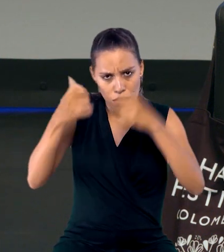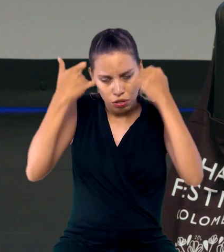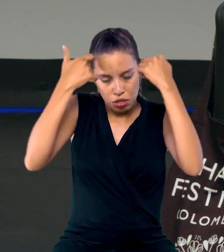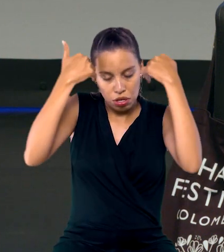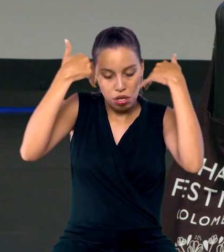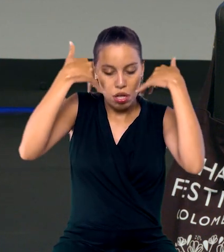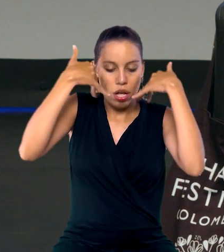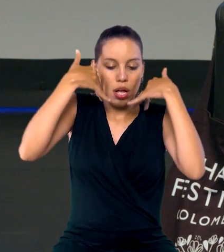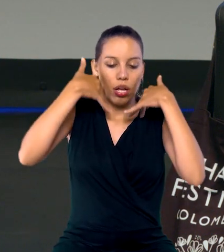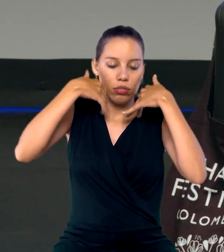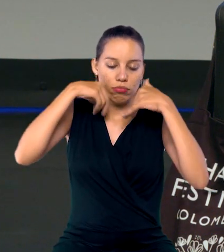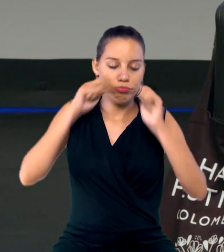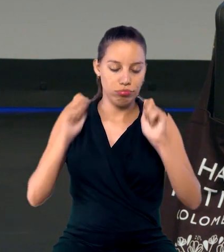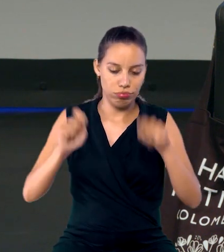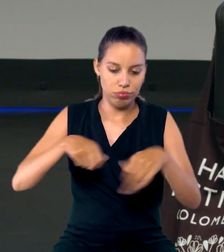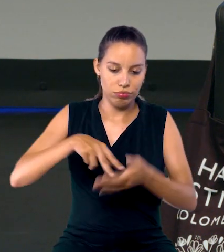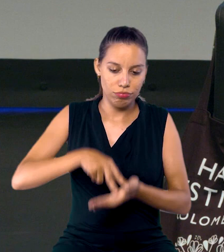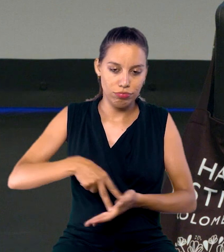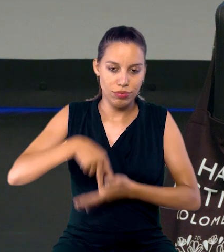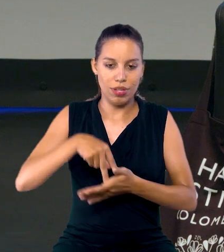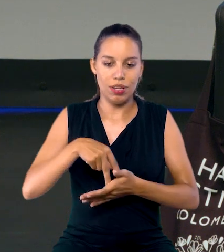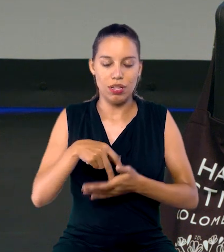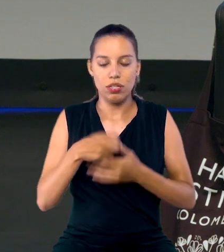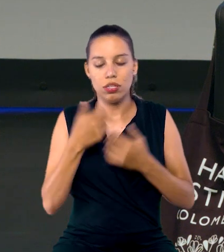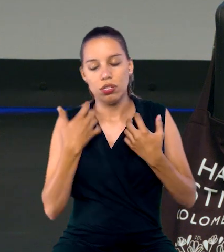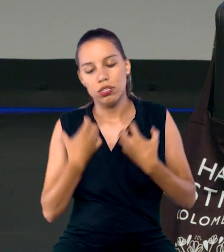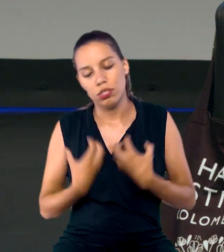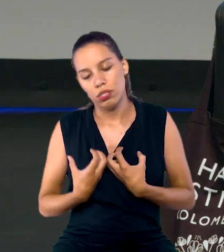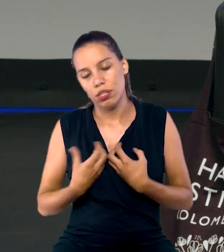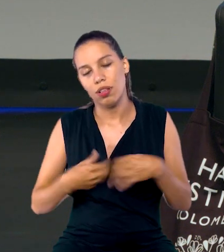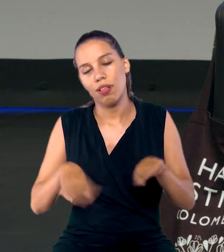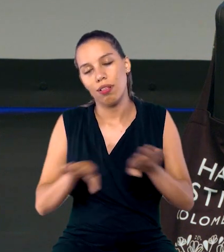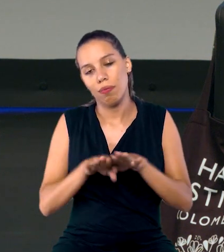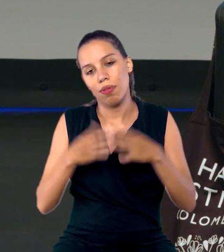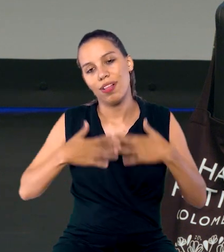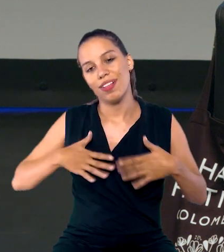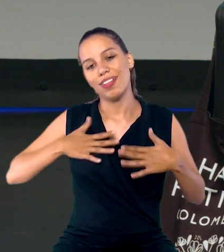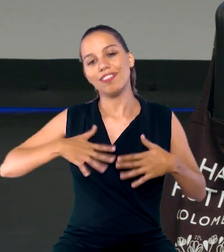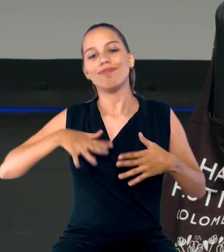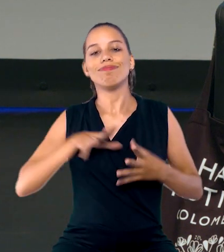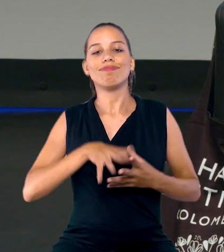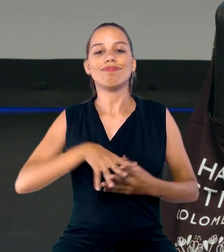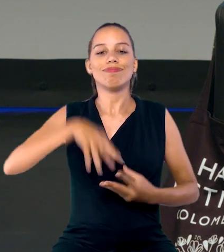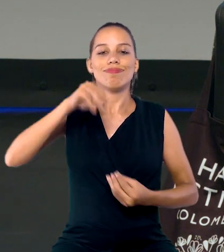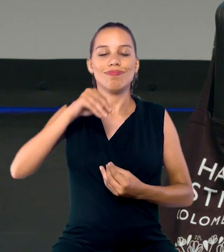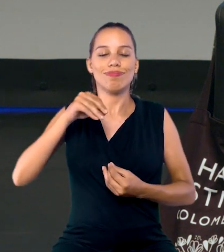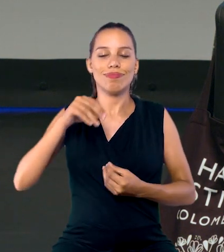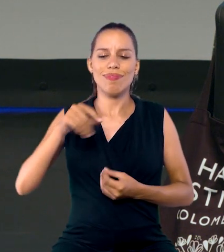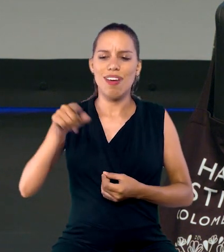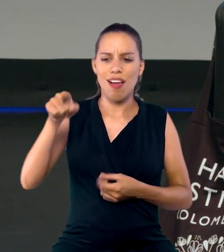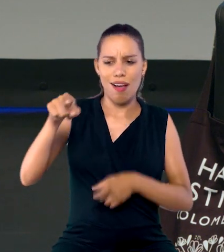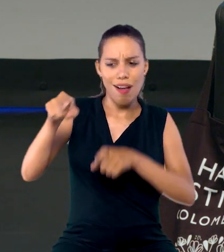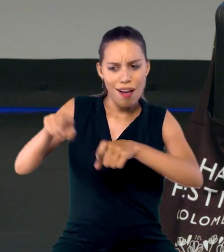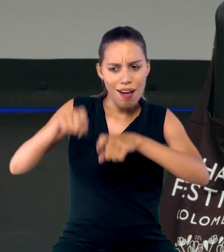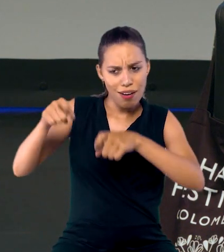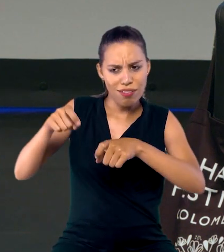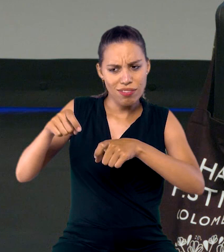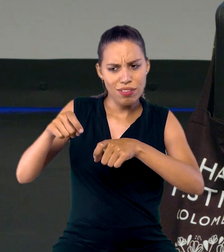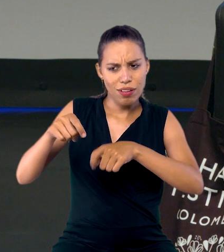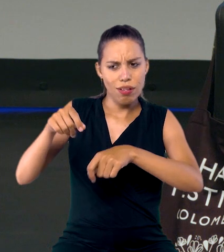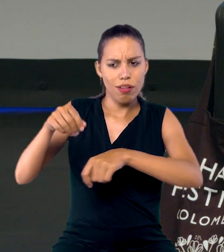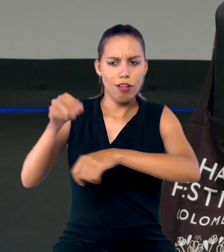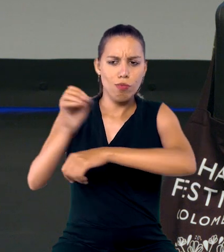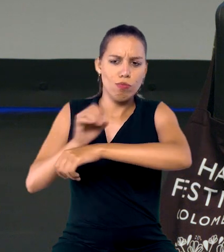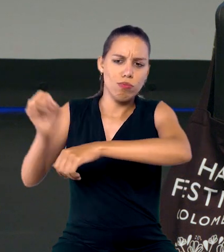levanta. E o cansaço do corpo é também o descanso do espírito. Nessa roça, o tempo voa,